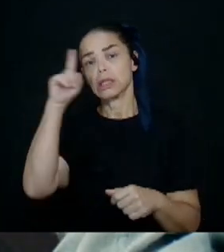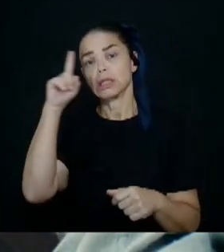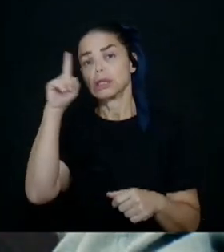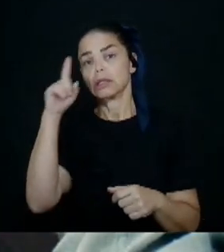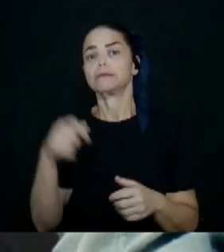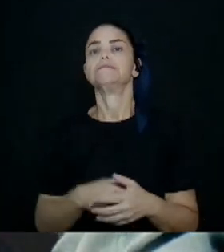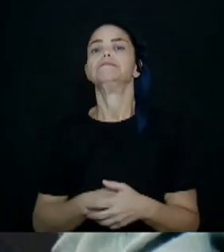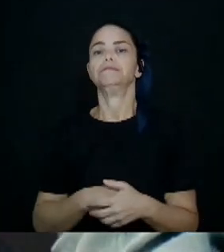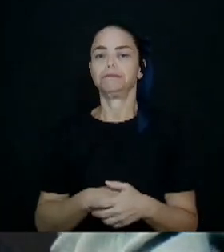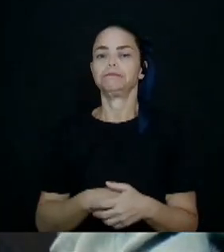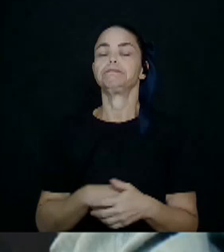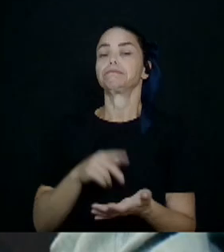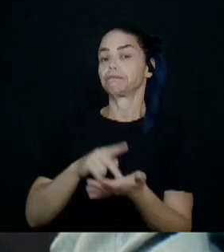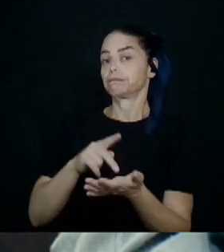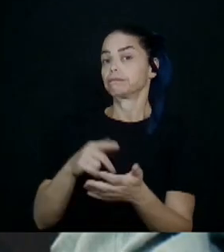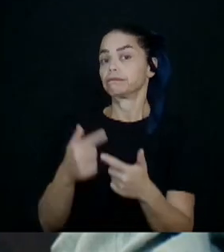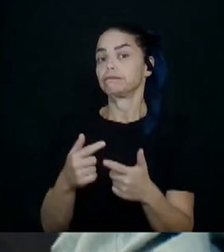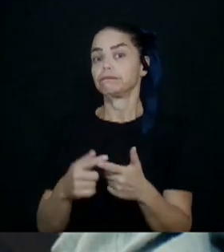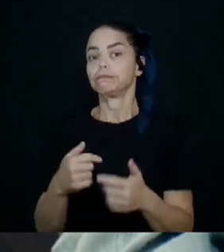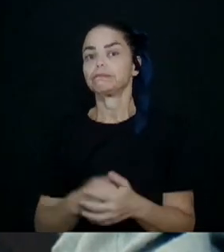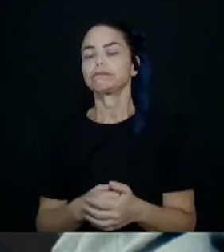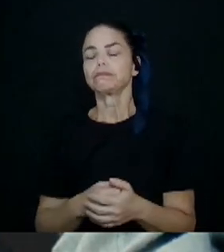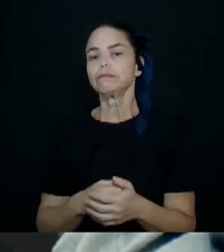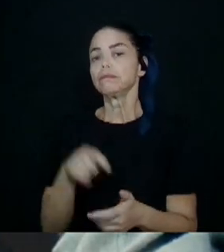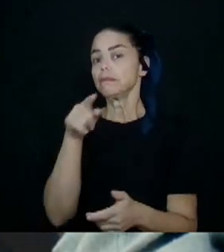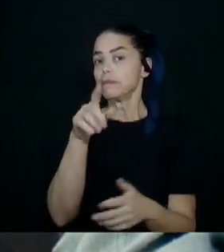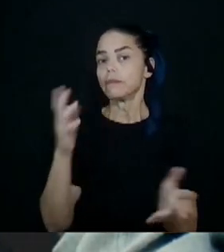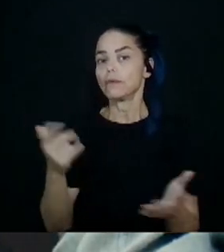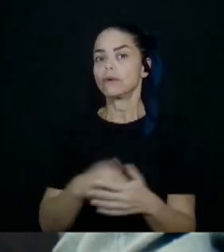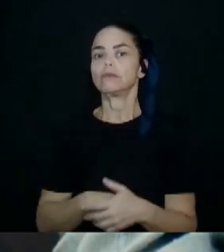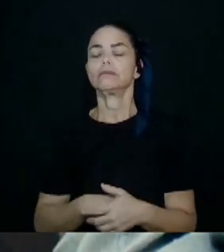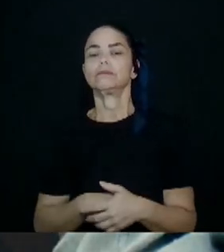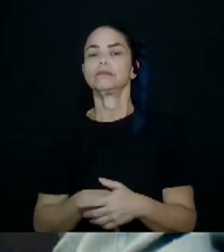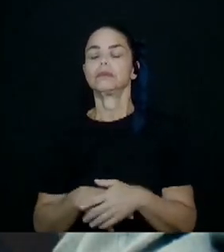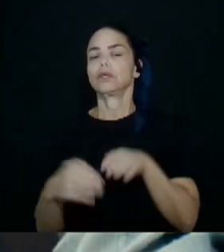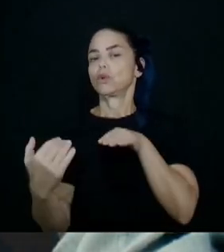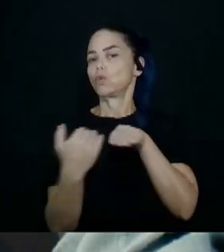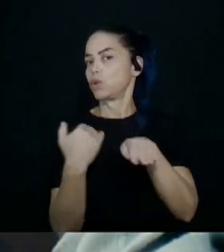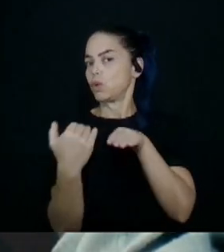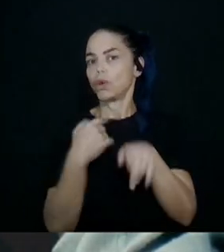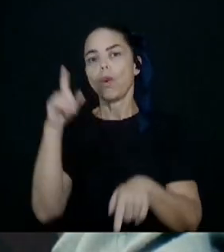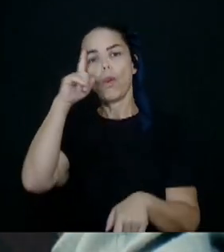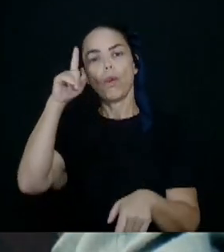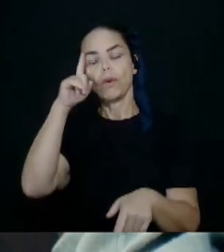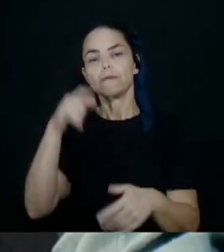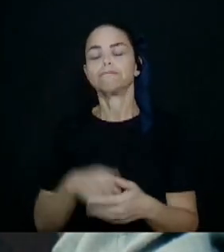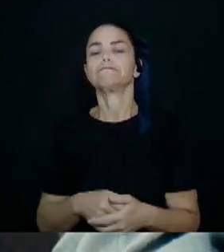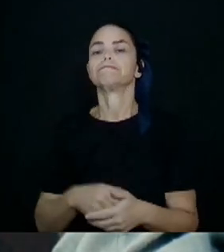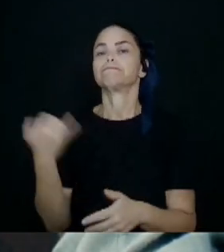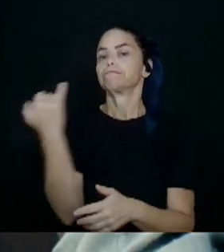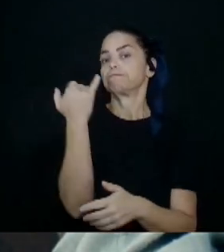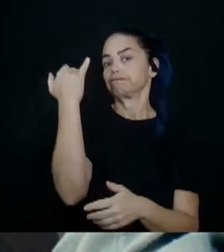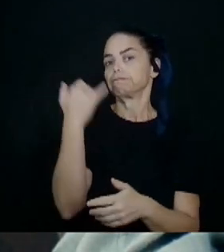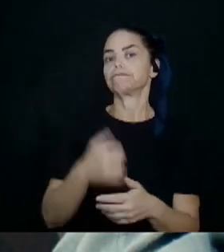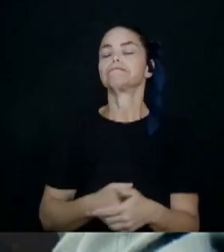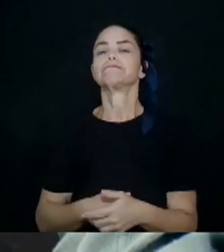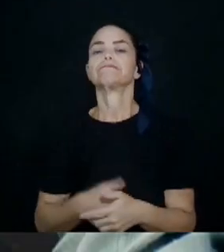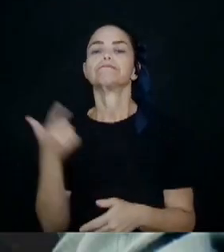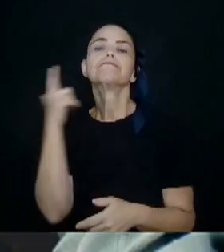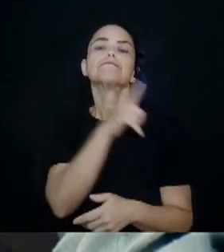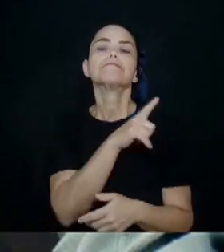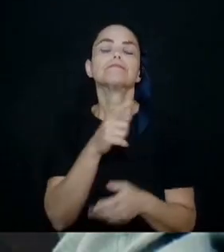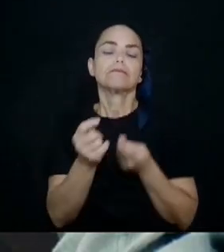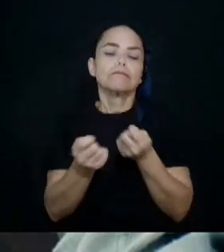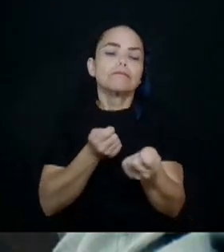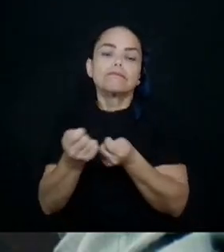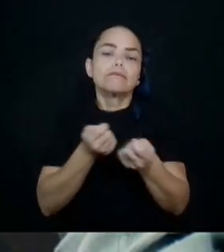de fato, porque é aquilo, você vai estar no trânsito todos os dias, né? E um ponto importante você consegue controlar o